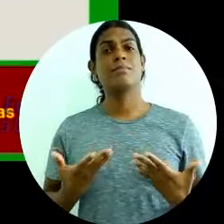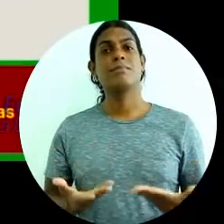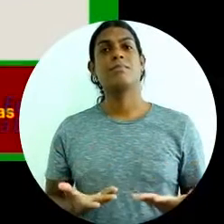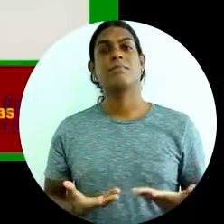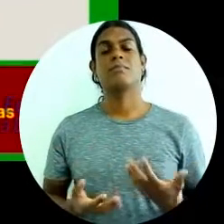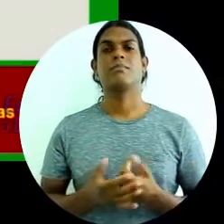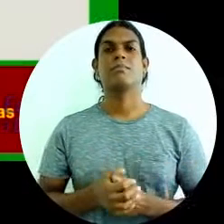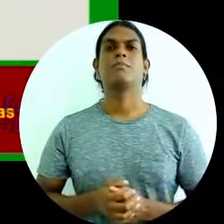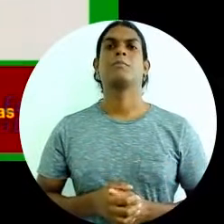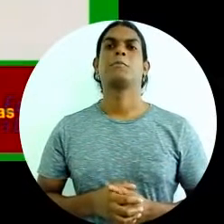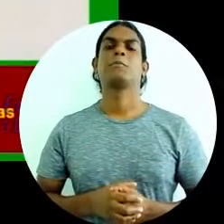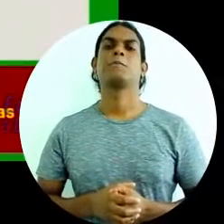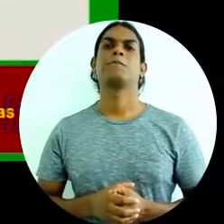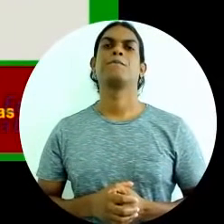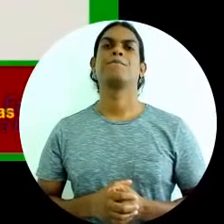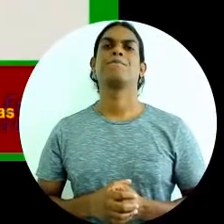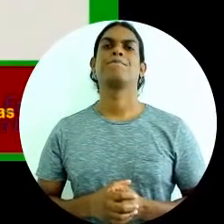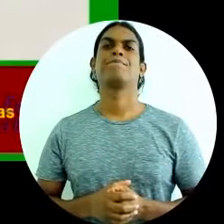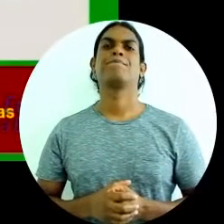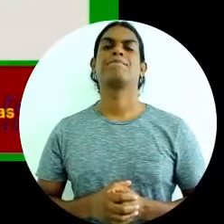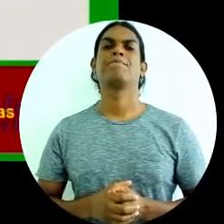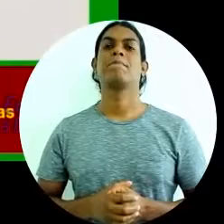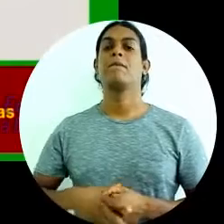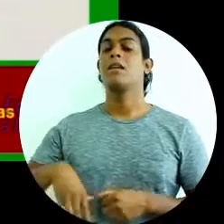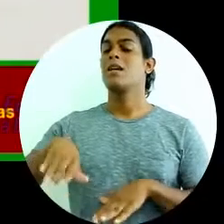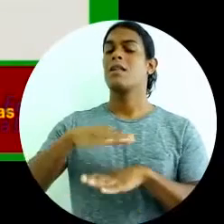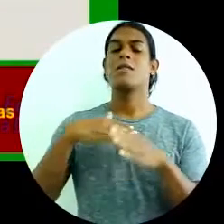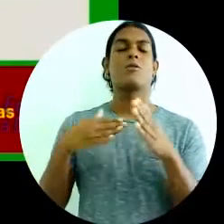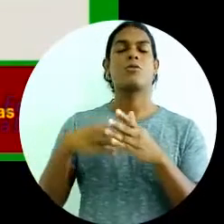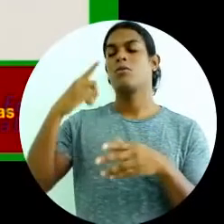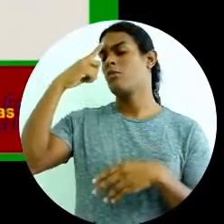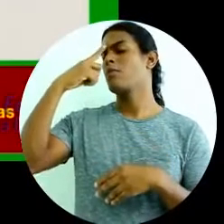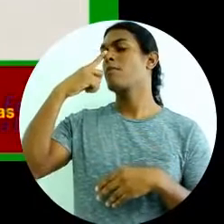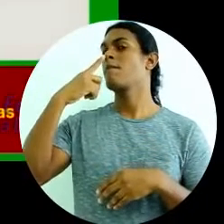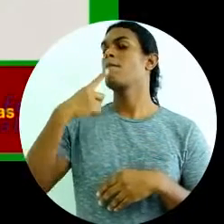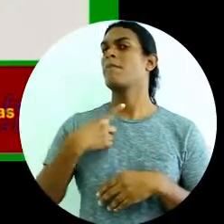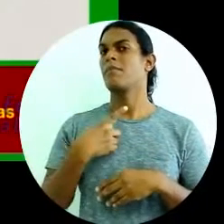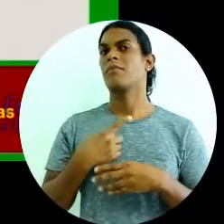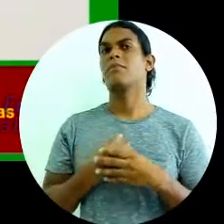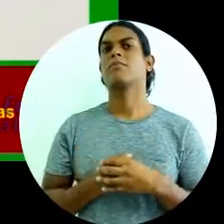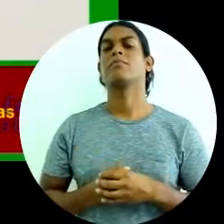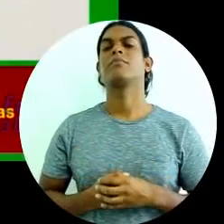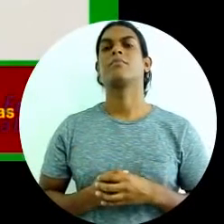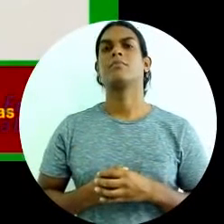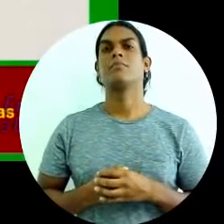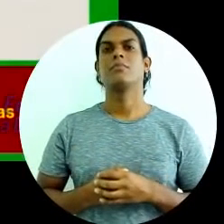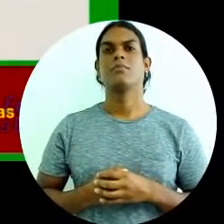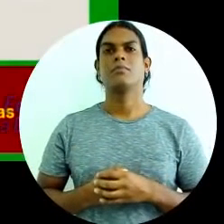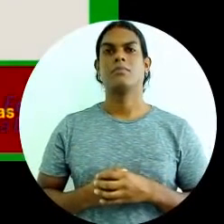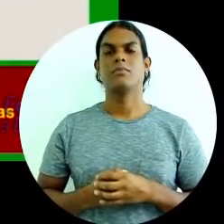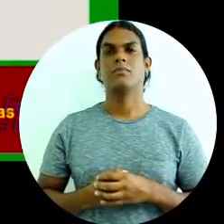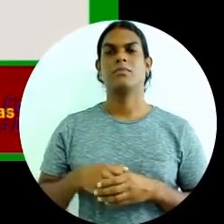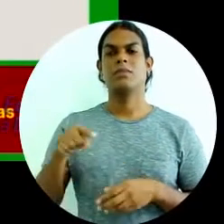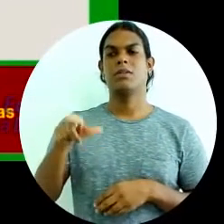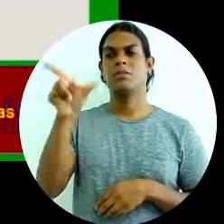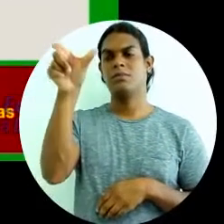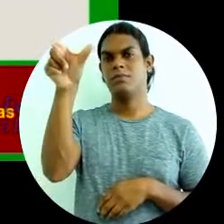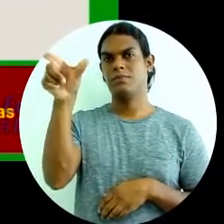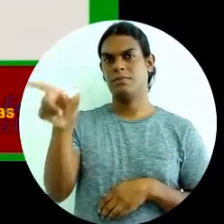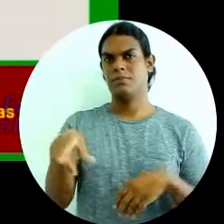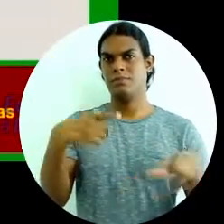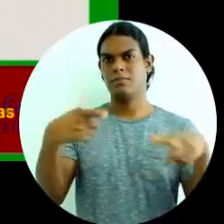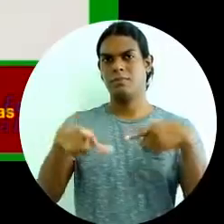os gestores, de forma que se tenha todo um perfil daquele colaborador que vem sendo